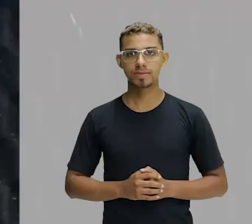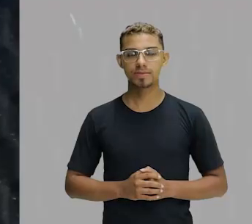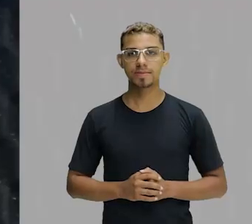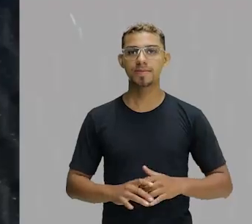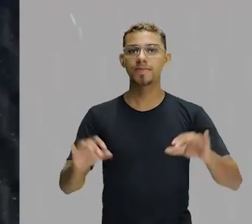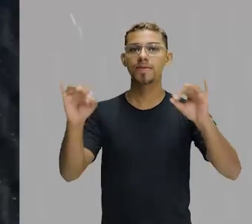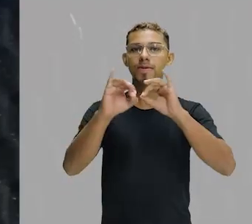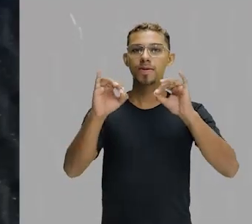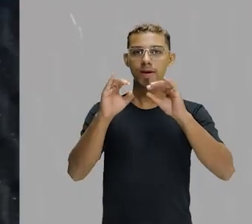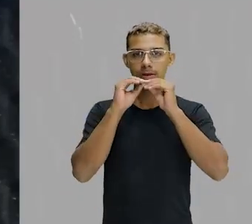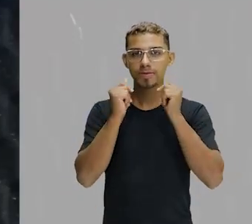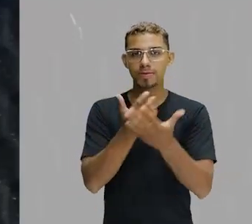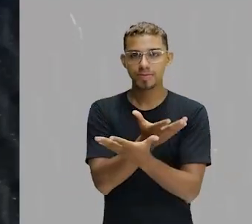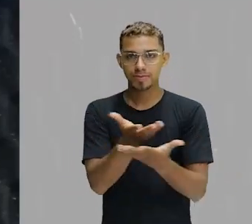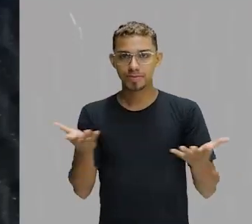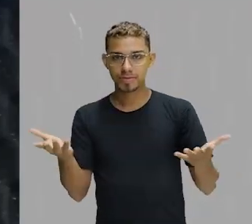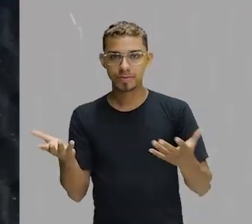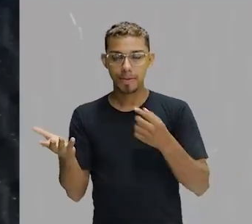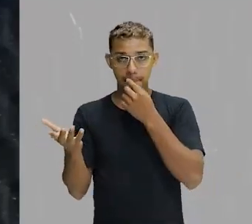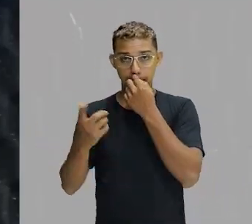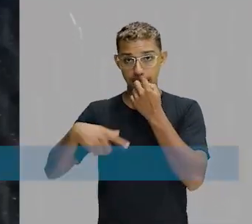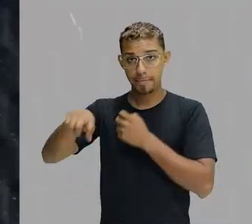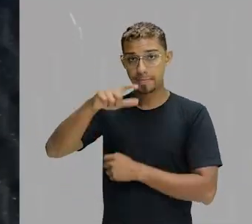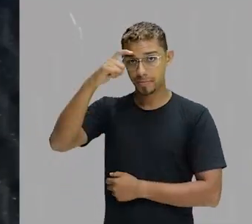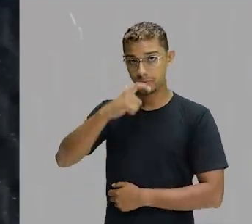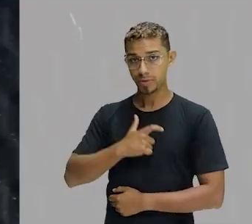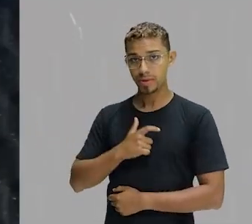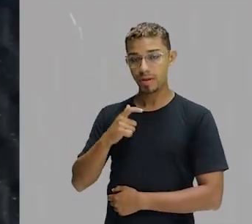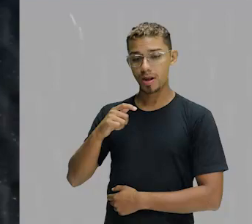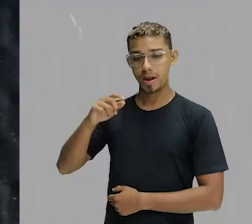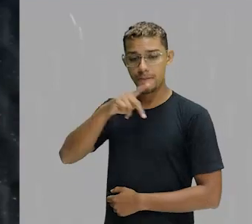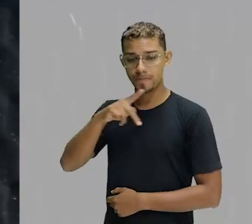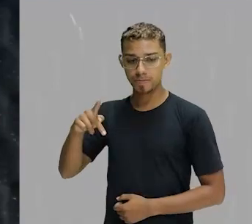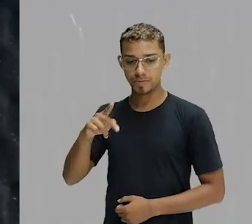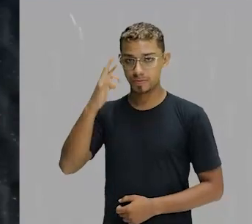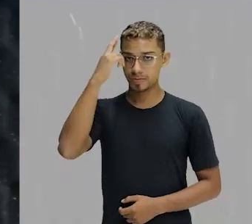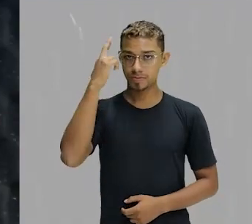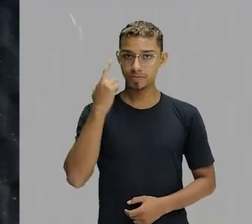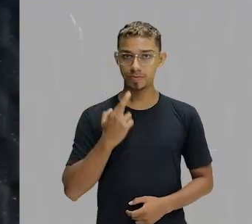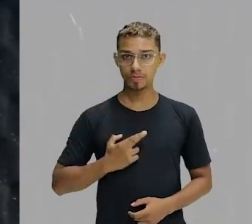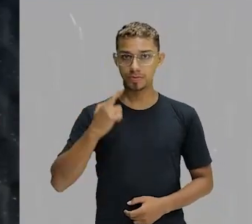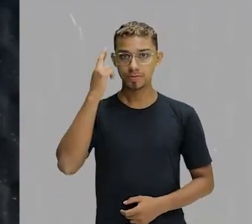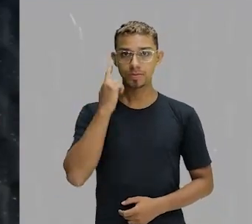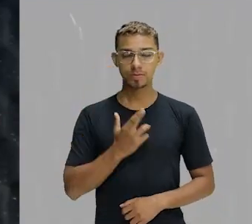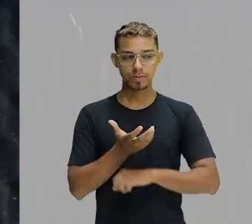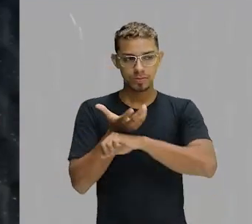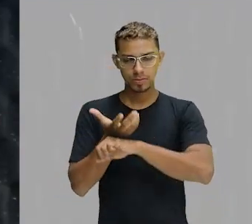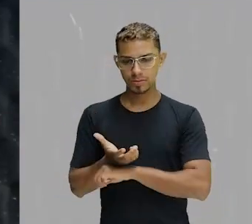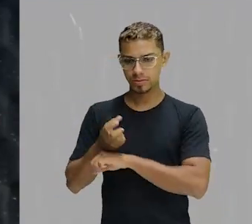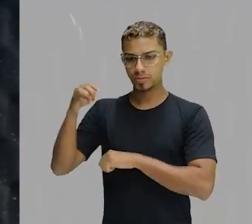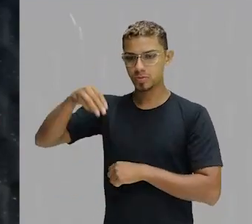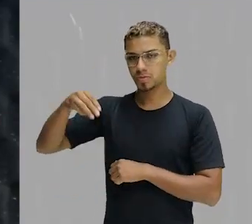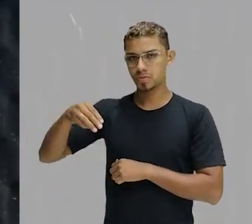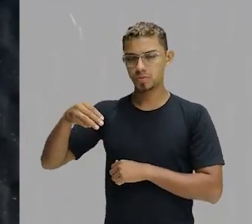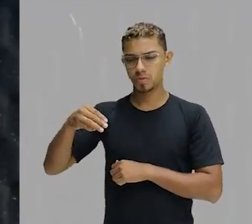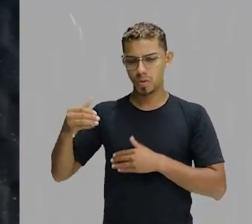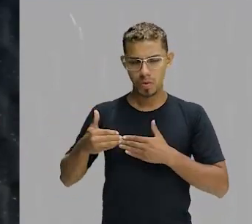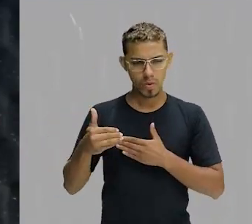E aí, meus amores, tudo bem com vocês? Eu sou a professora Renata Fex. Nós vamos dar continuidade aos estudos de